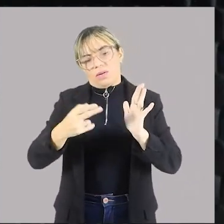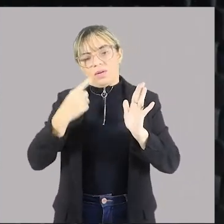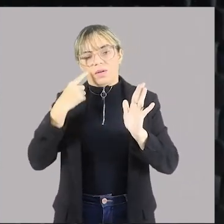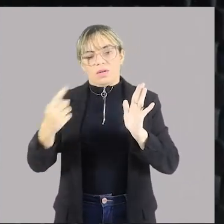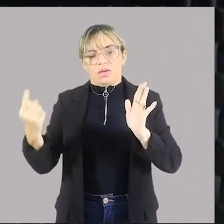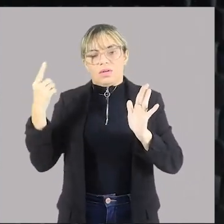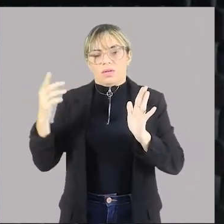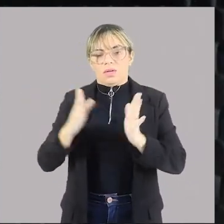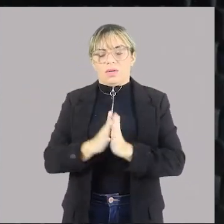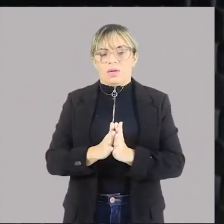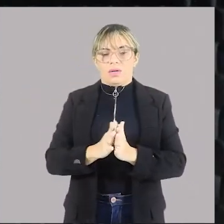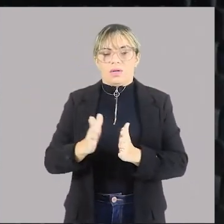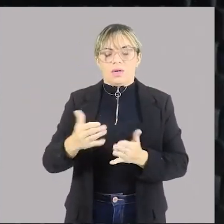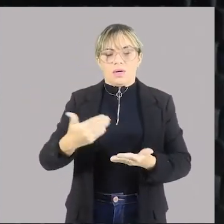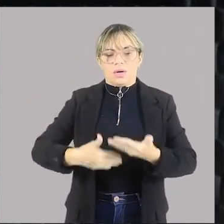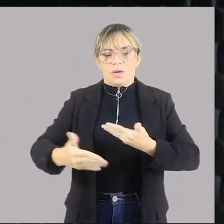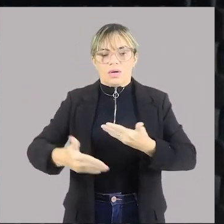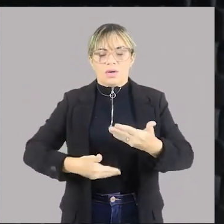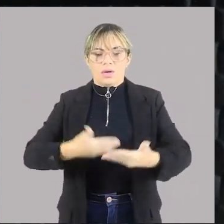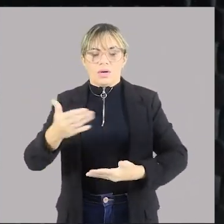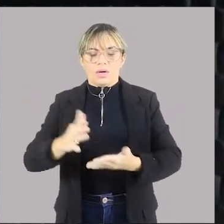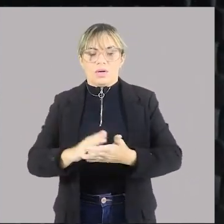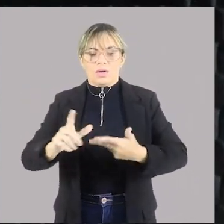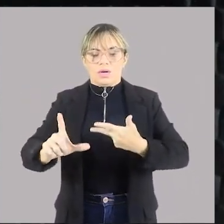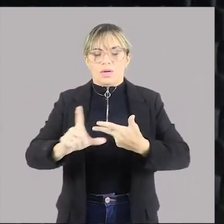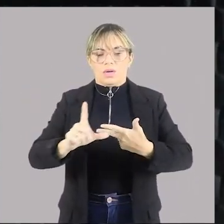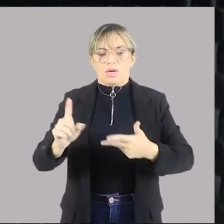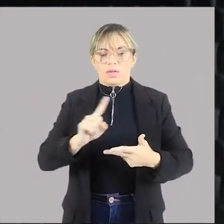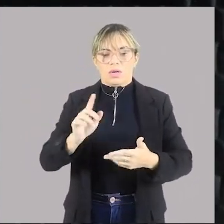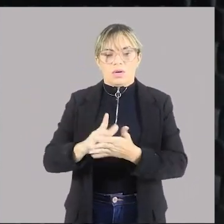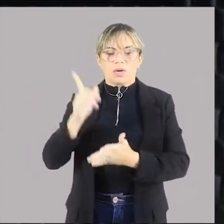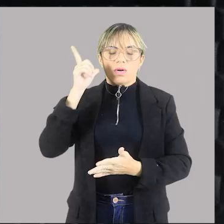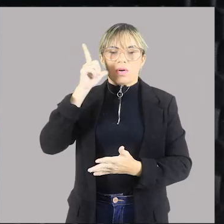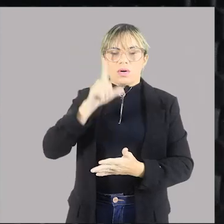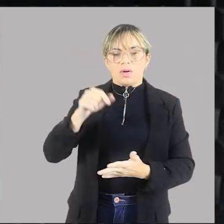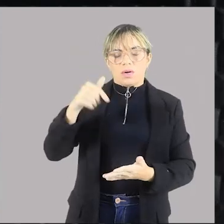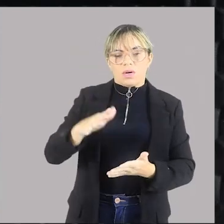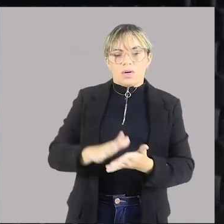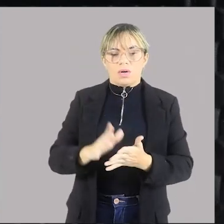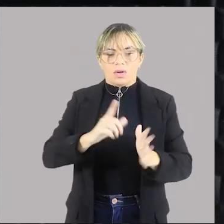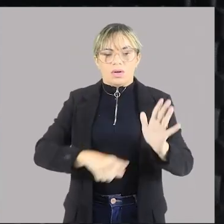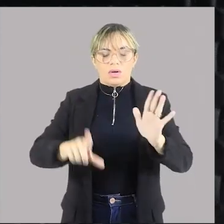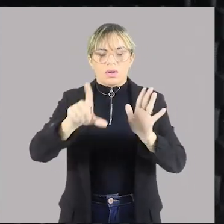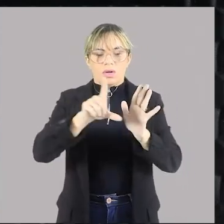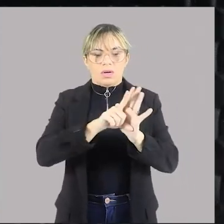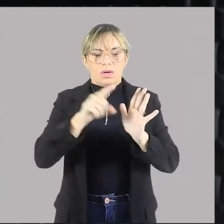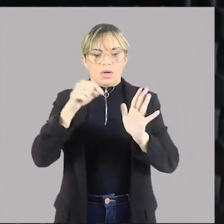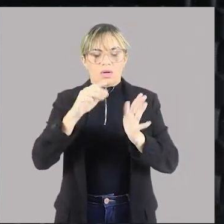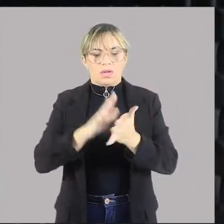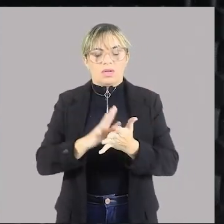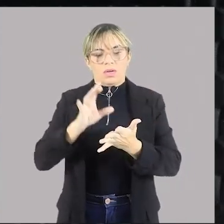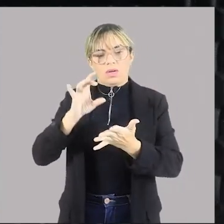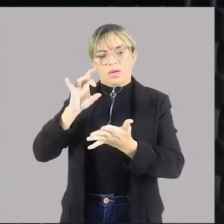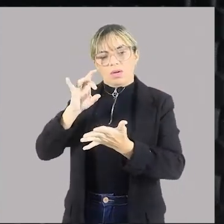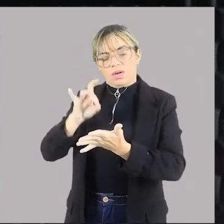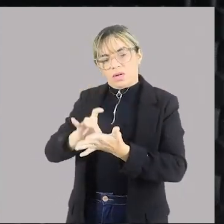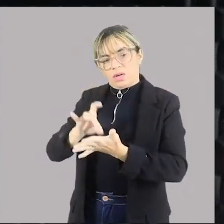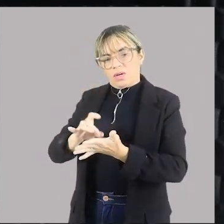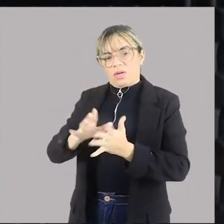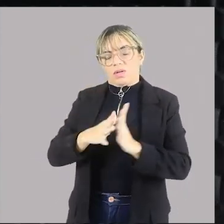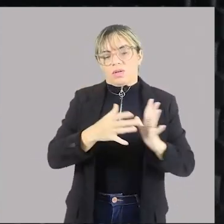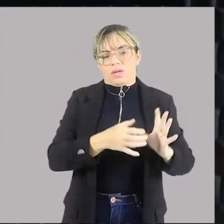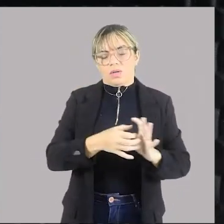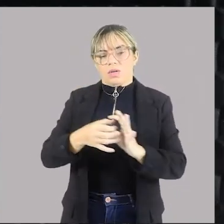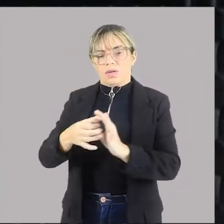maneira mediada porque, por exemplo, o legislativo não consegue concretizar uma lei que ele criou. É necessário que a função